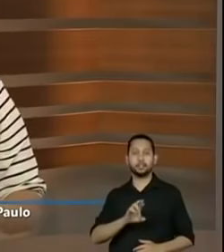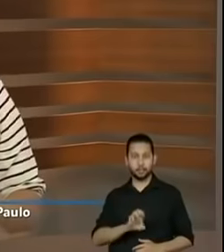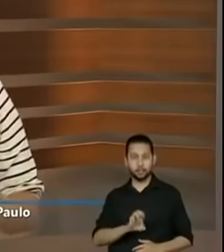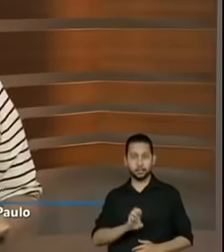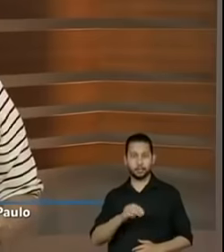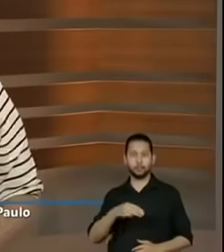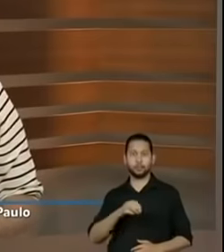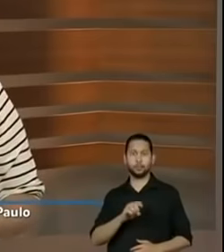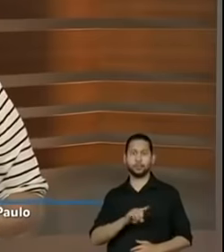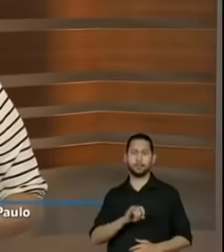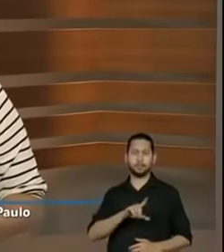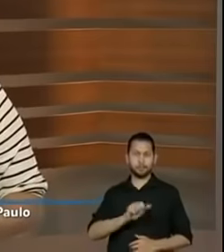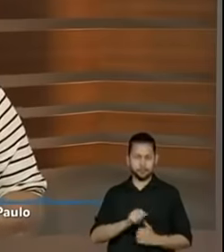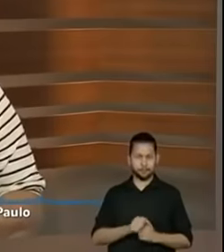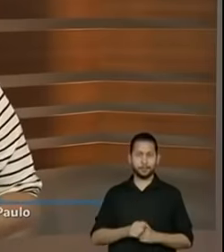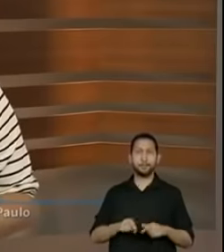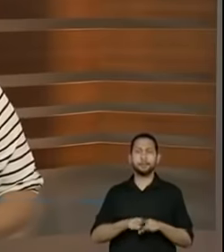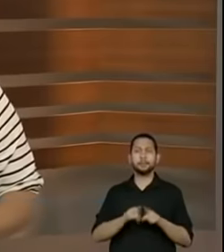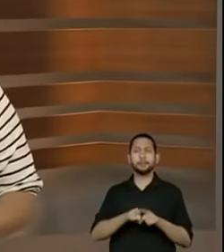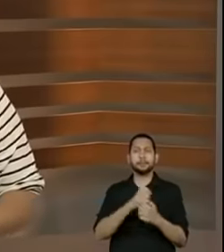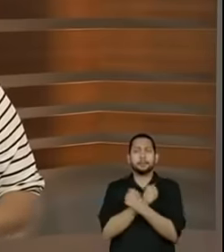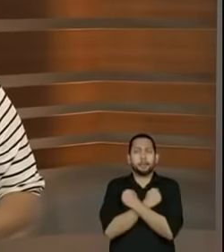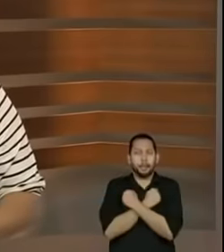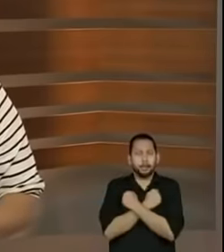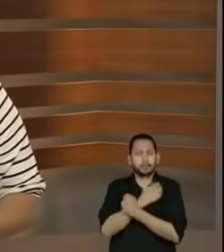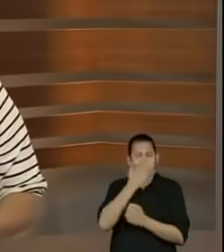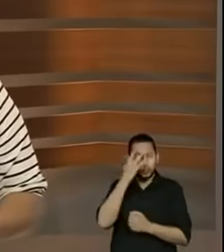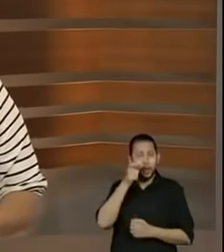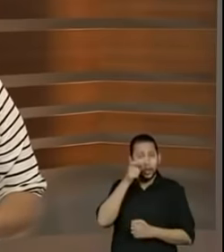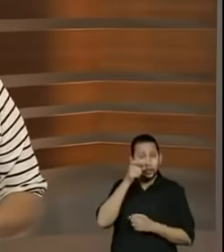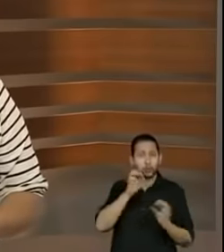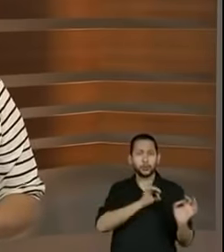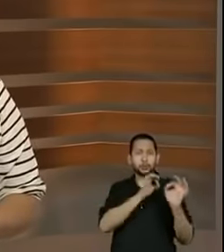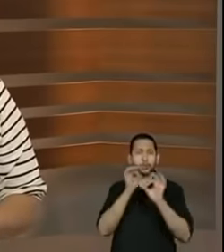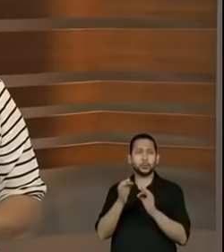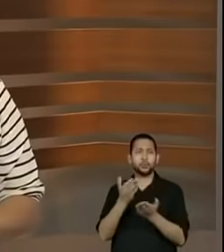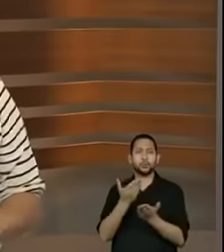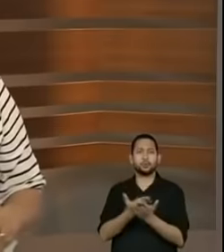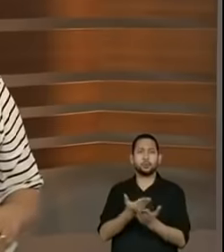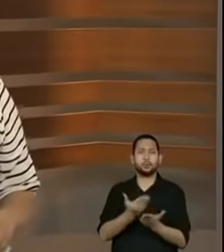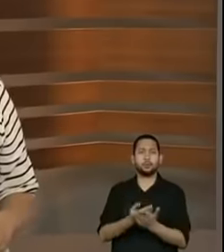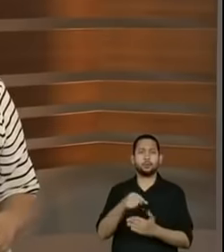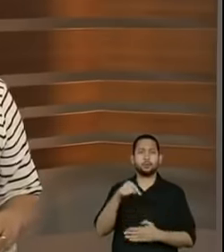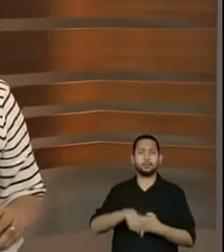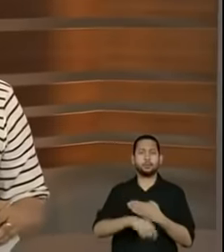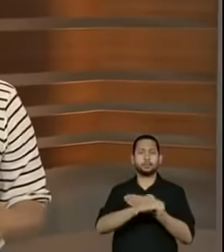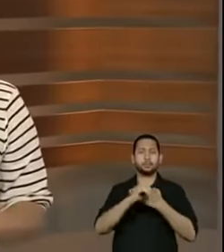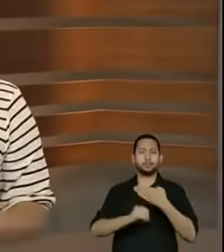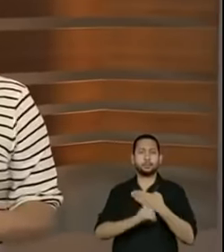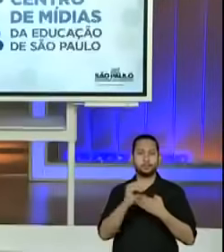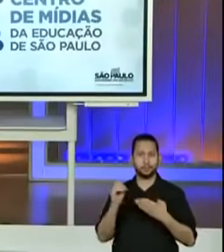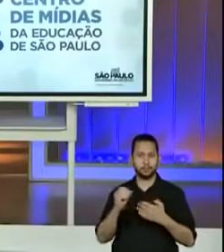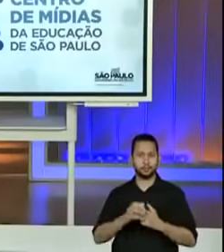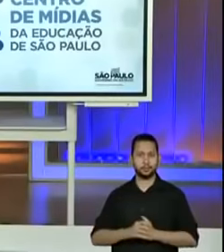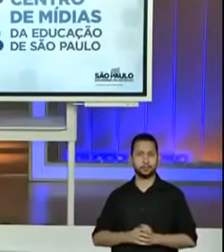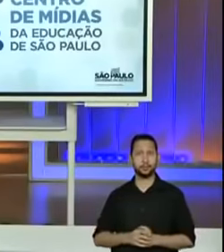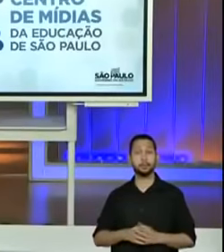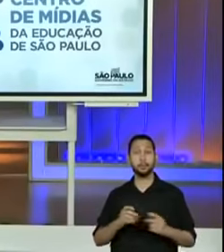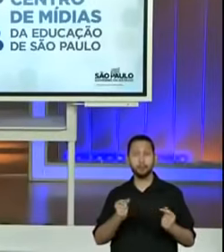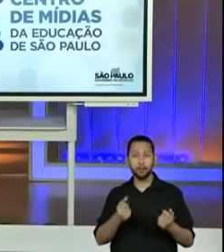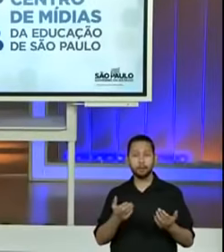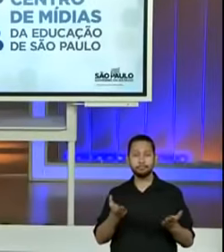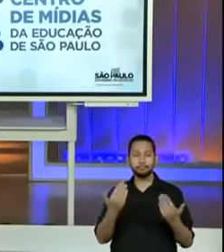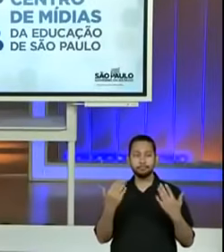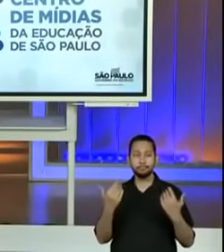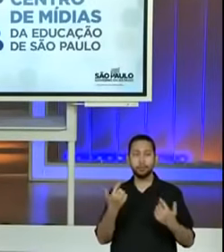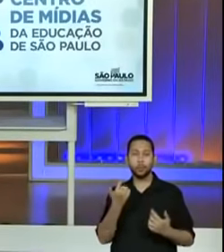Mozilli. E, claro, um super abraço a todos que estão acompanhando as nossas aulas aqui no Centro de Mídias. Mas eu vou aqui, porque hoje tem um